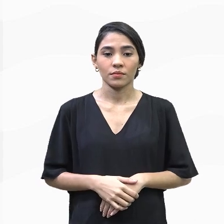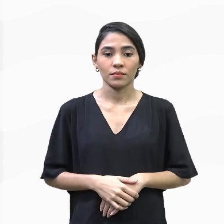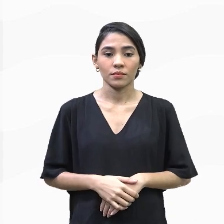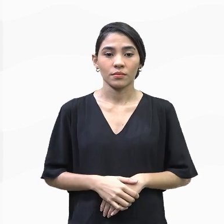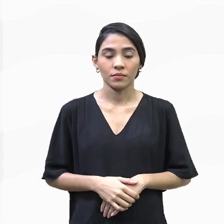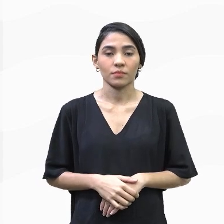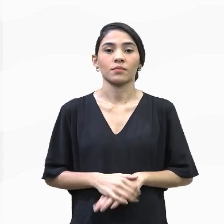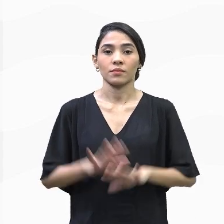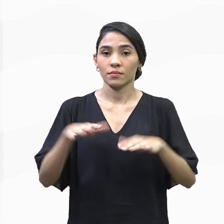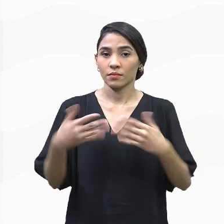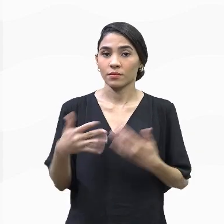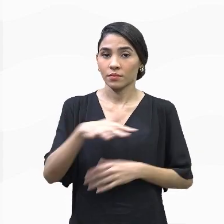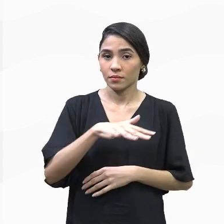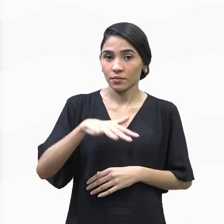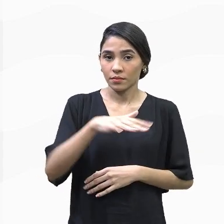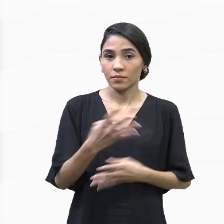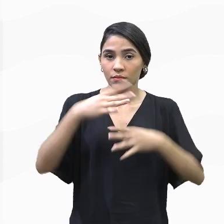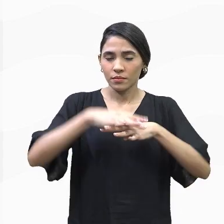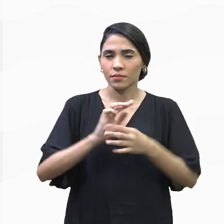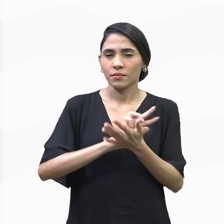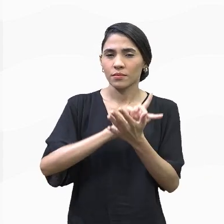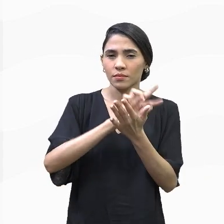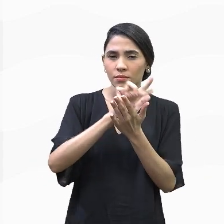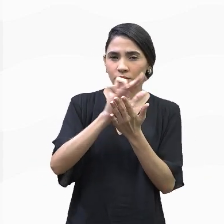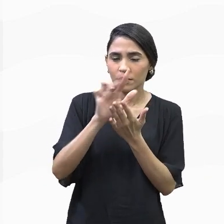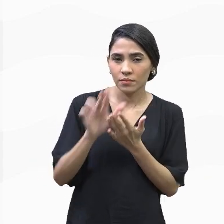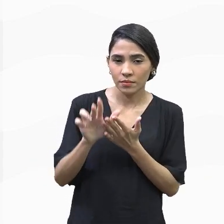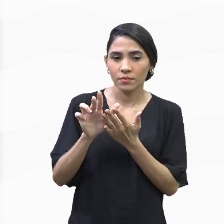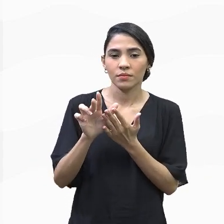A matemática está presente em diversos